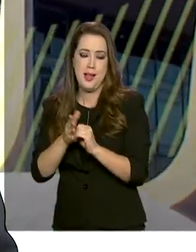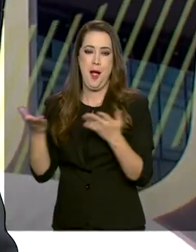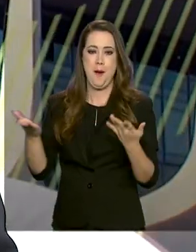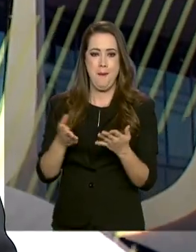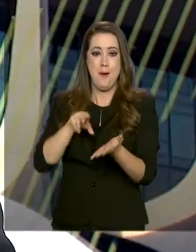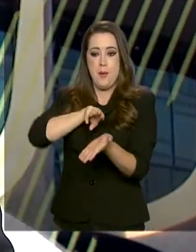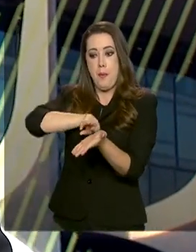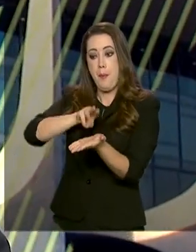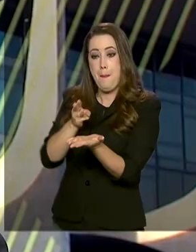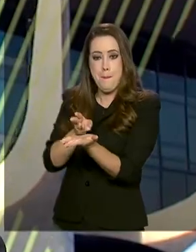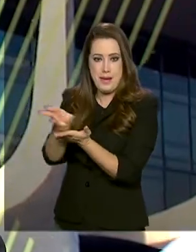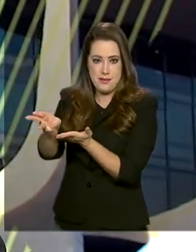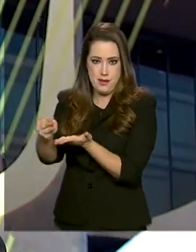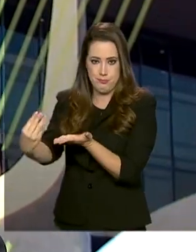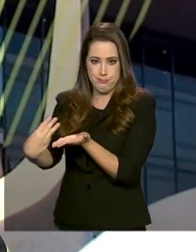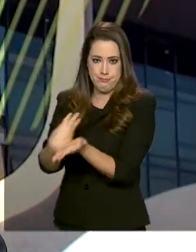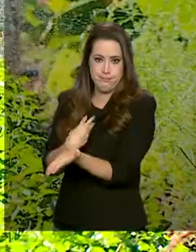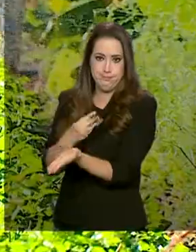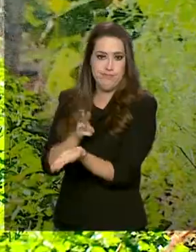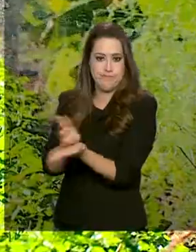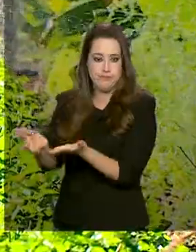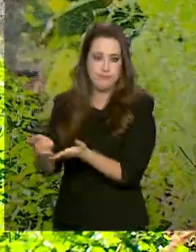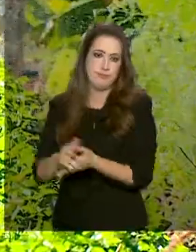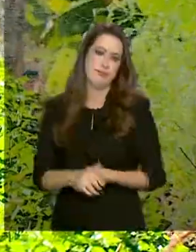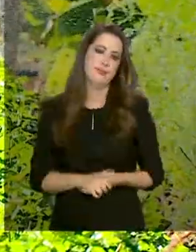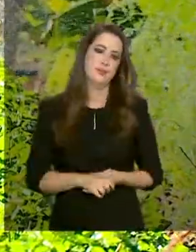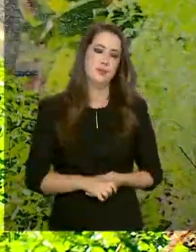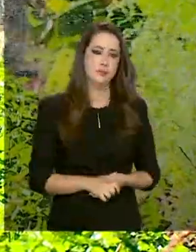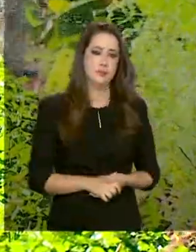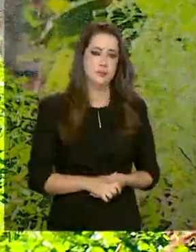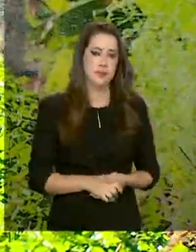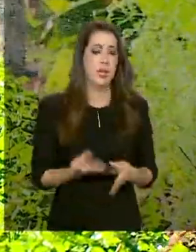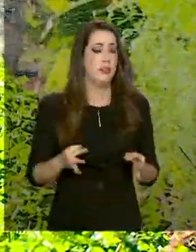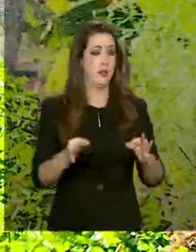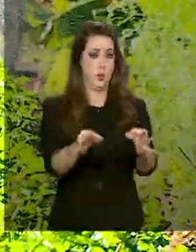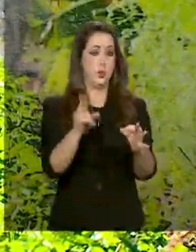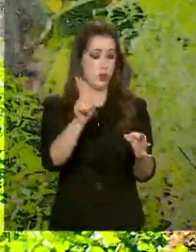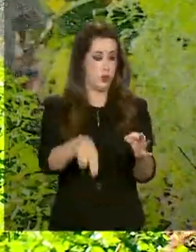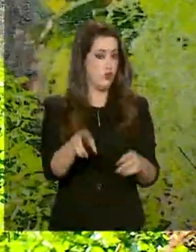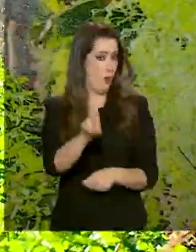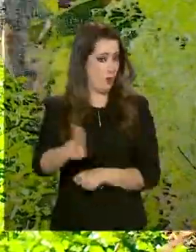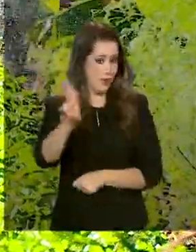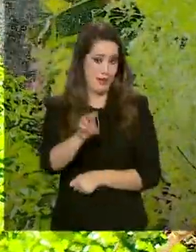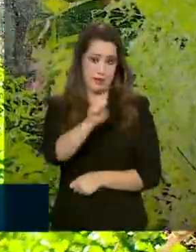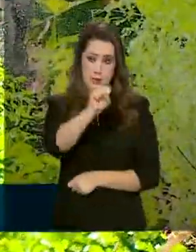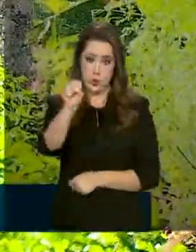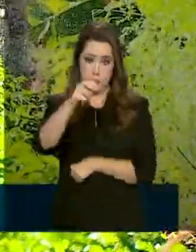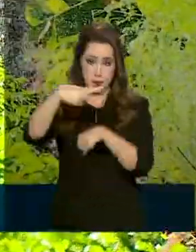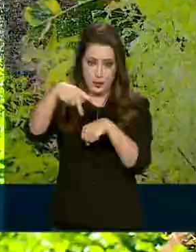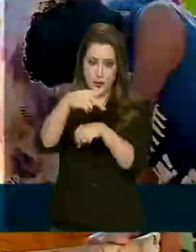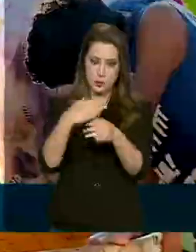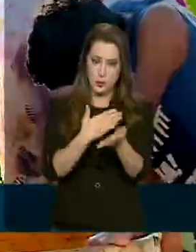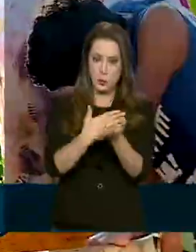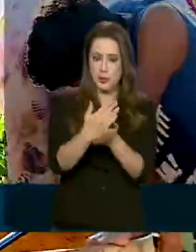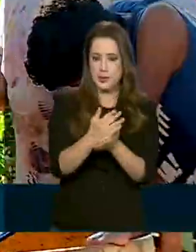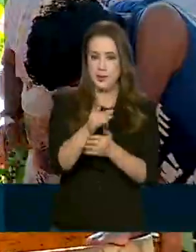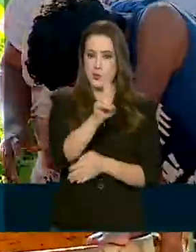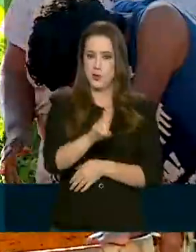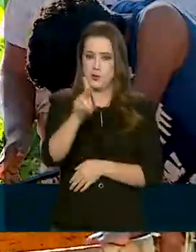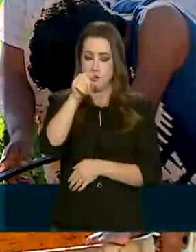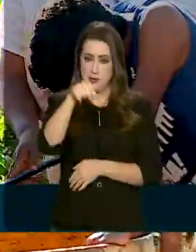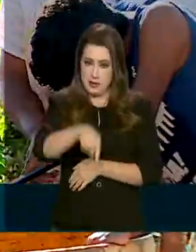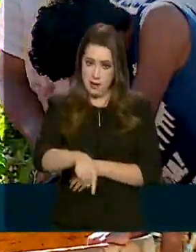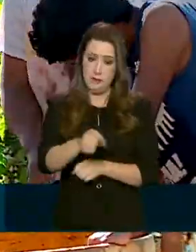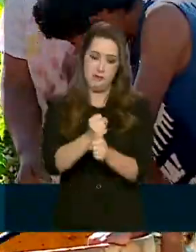meio de mensagens de celular. A tecnologia já foi testada em oito países e deve começar a funcionar